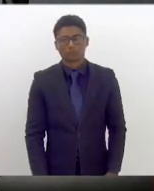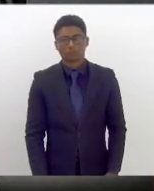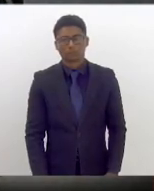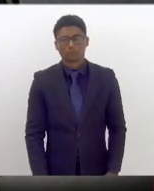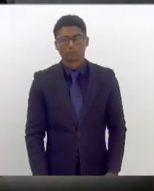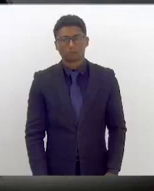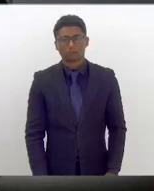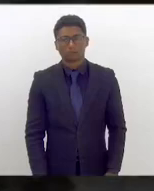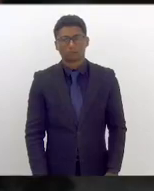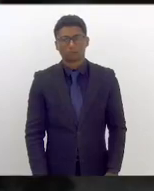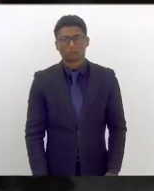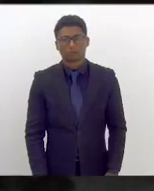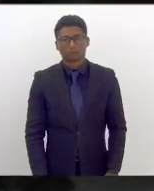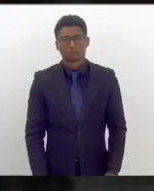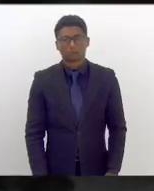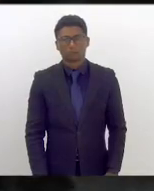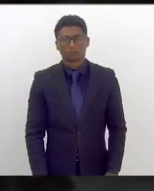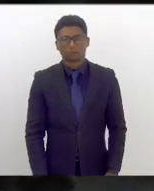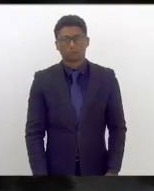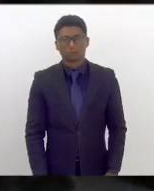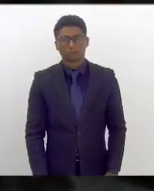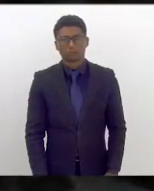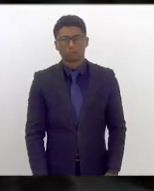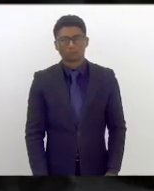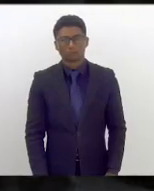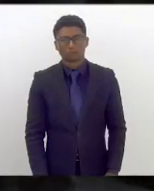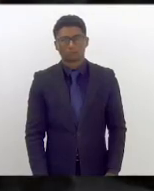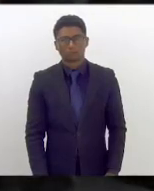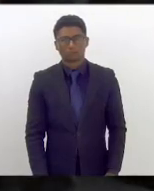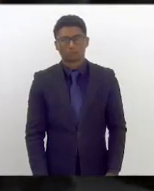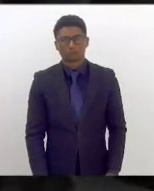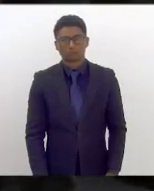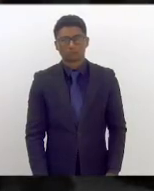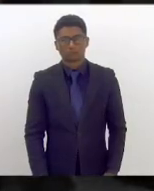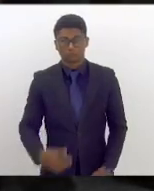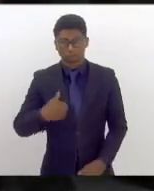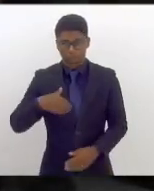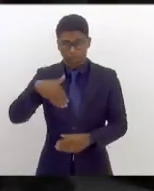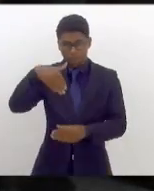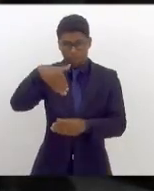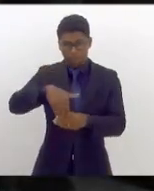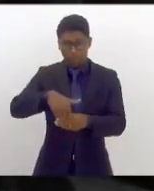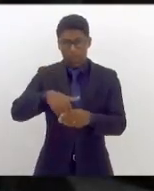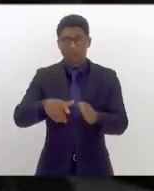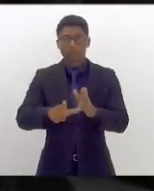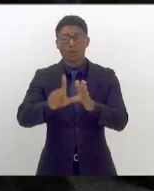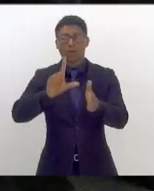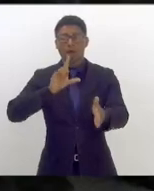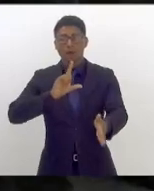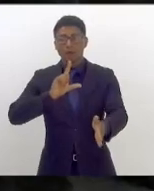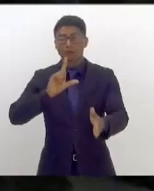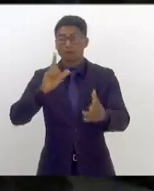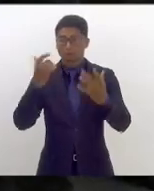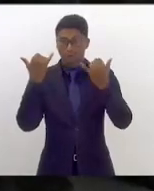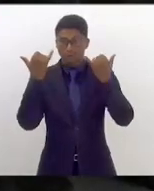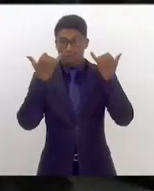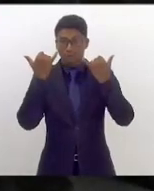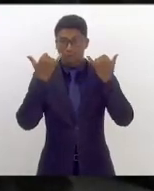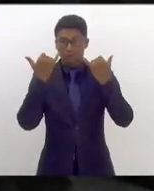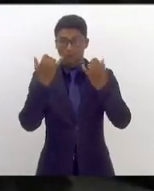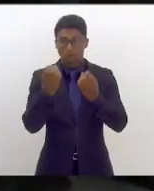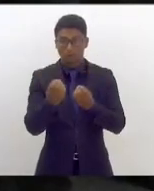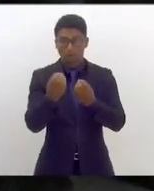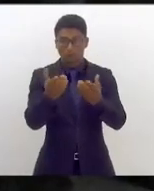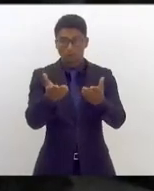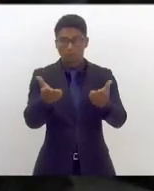eu eu queria antes emitir meu voto eu queria trazer algumas informações aqui ao